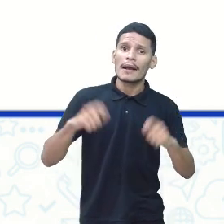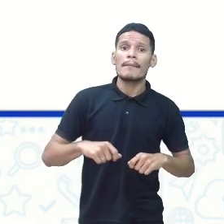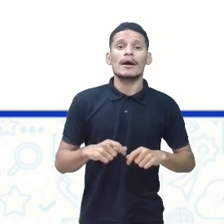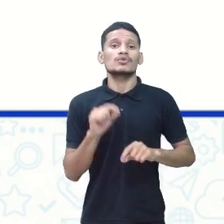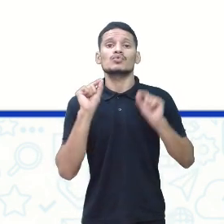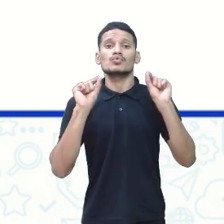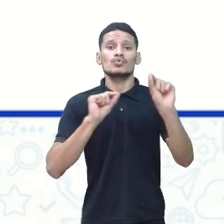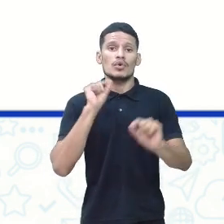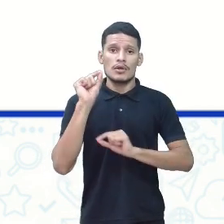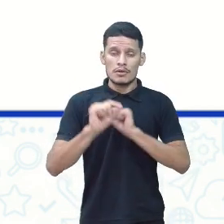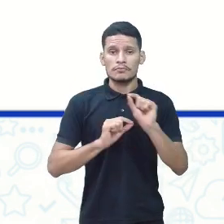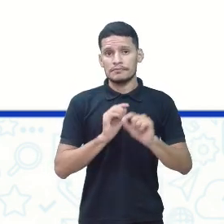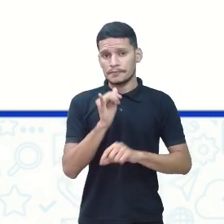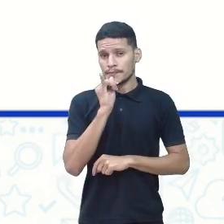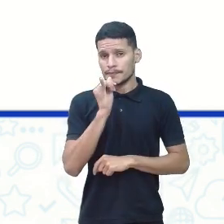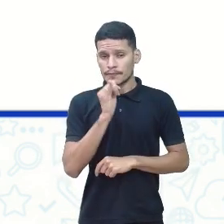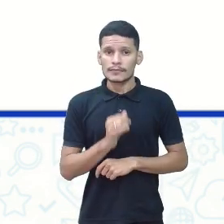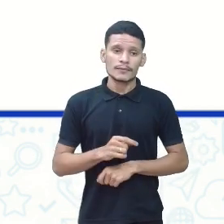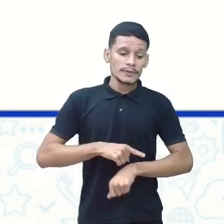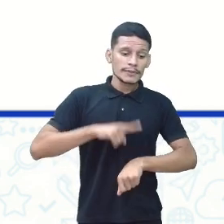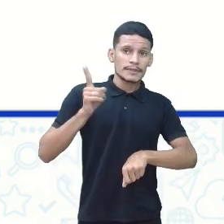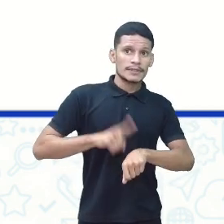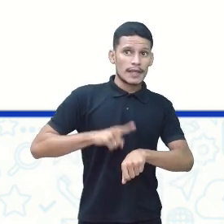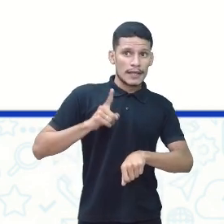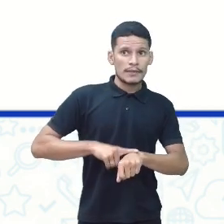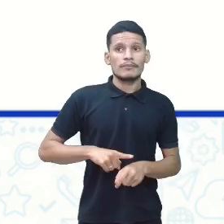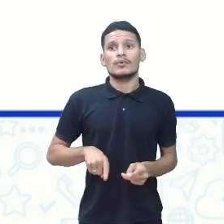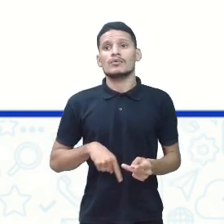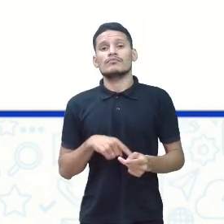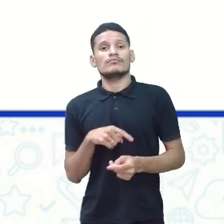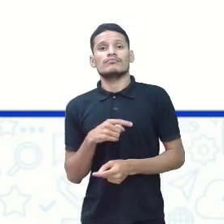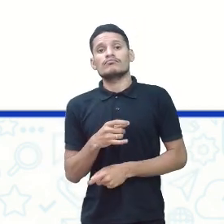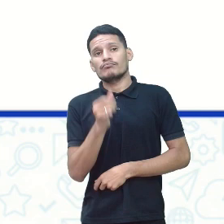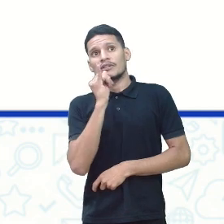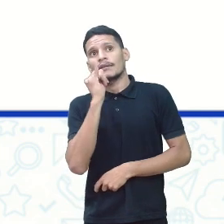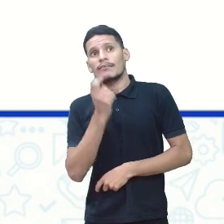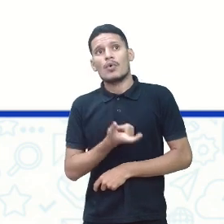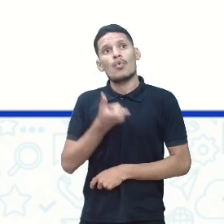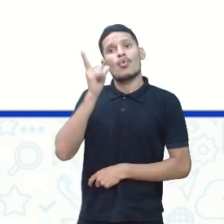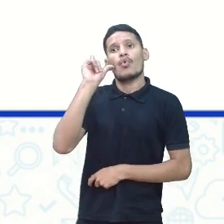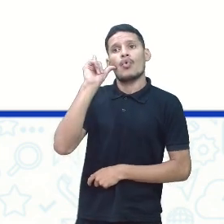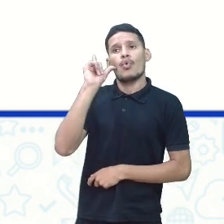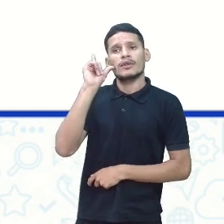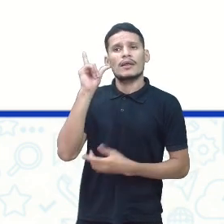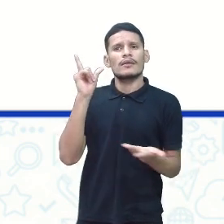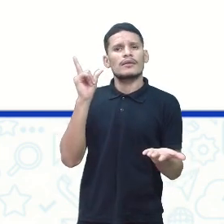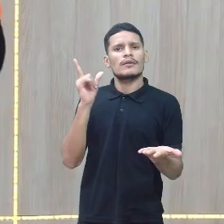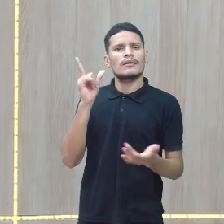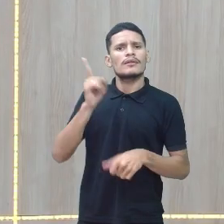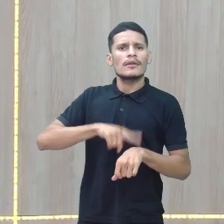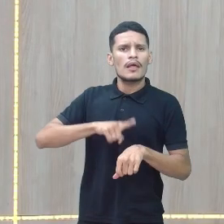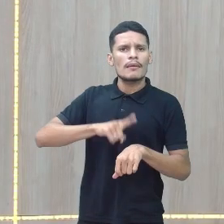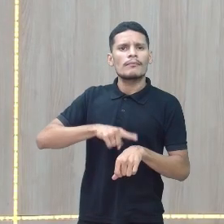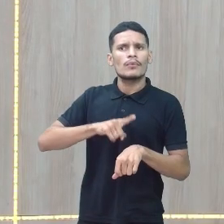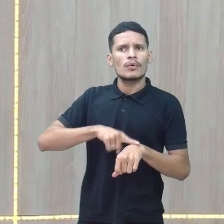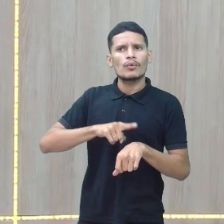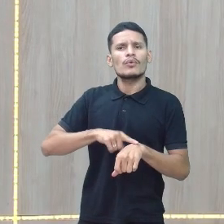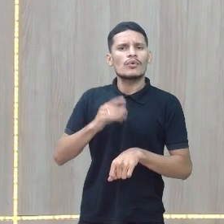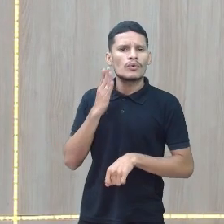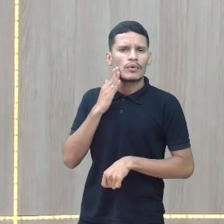ser de tempo, não é? Ontem, de tempo.